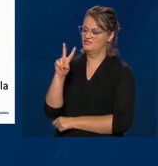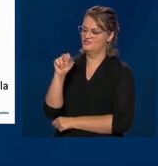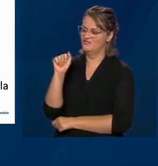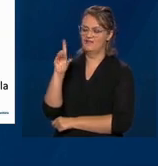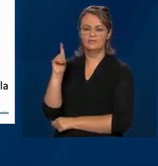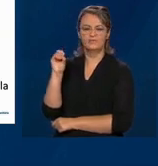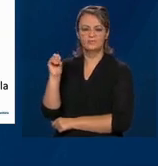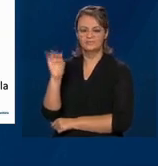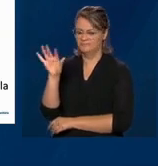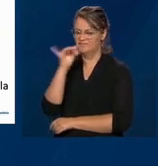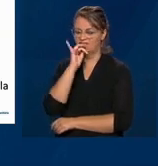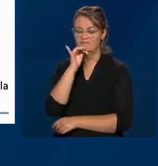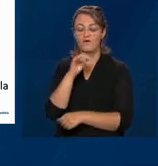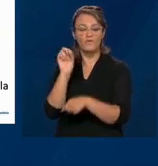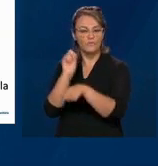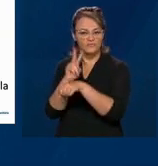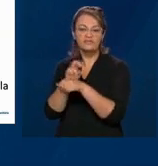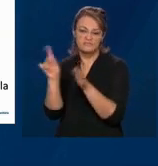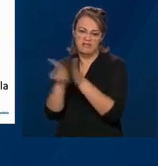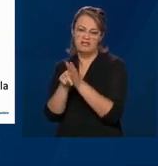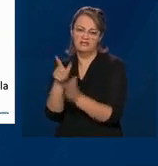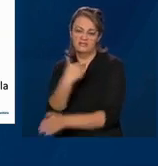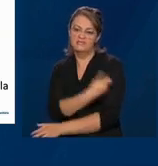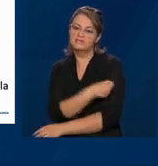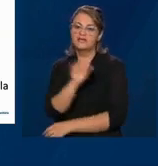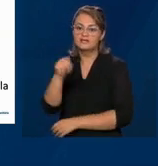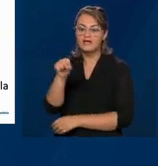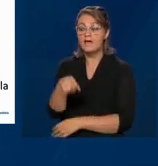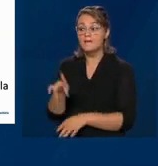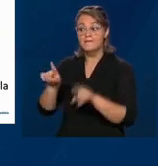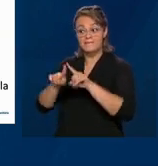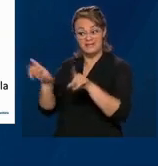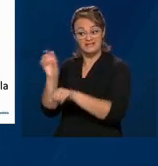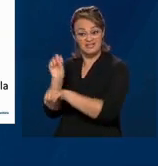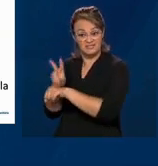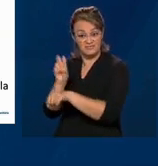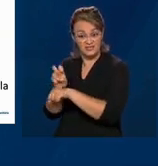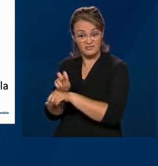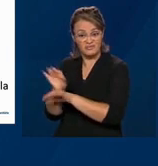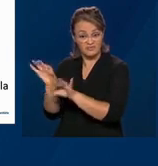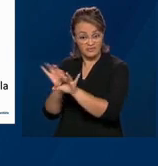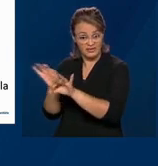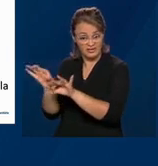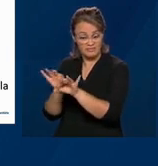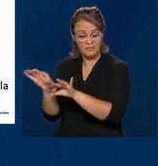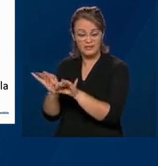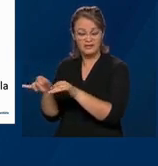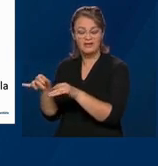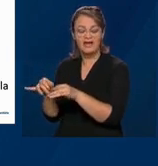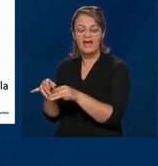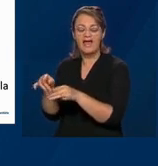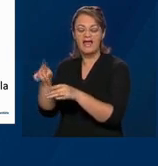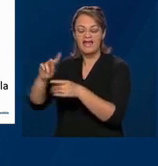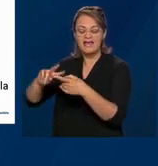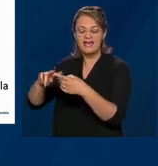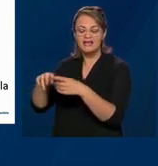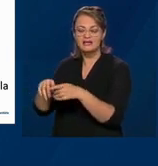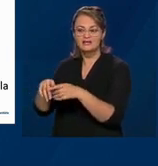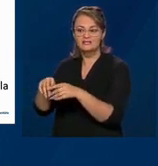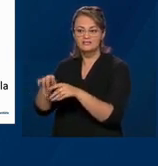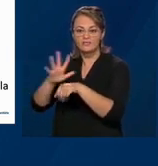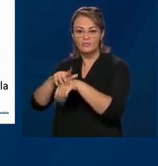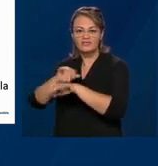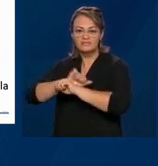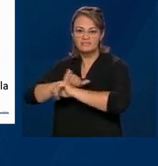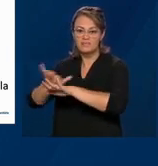é parte da vacina, mas esse vírus ele passa por um processo em que a sua capacidade de gerar doença